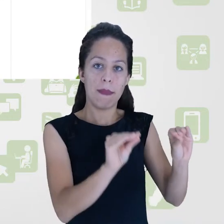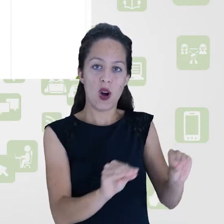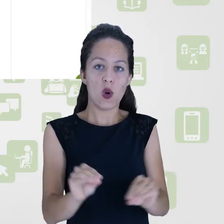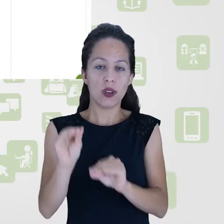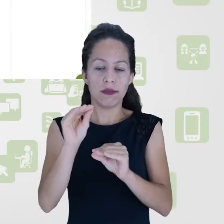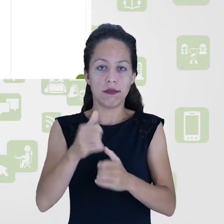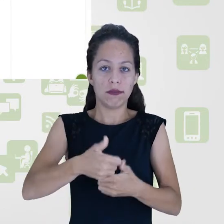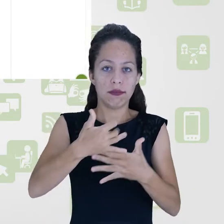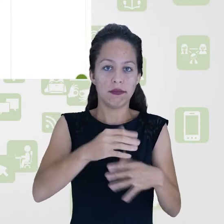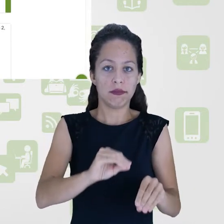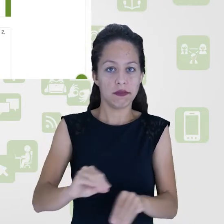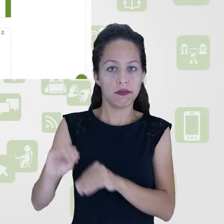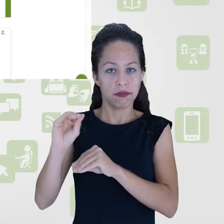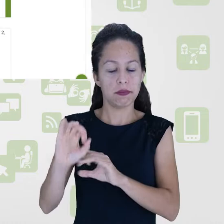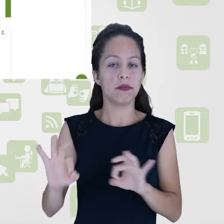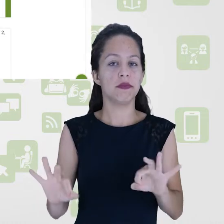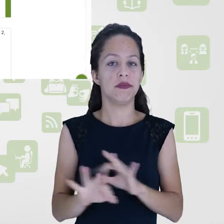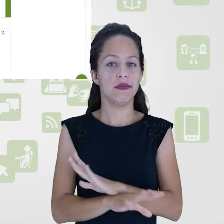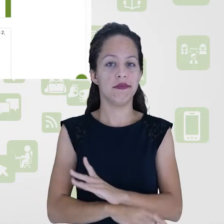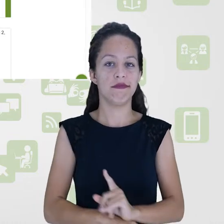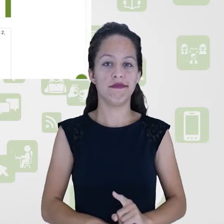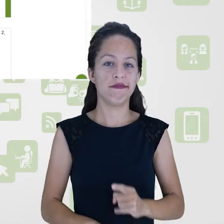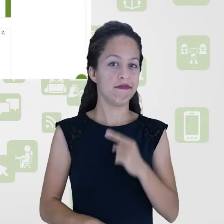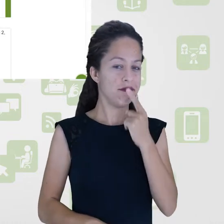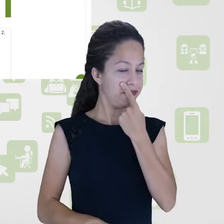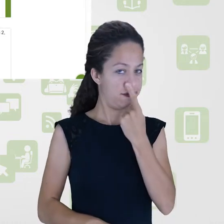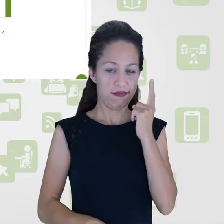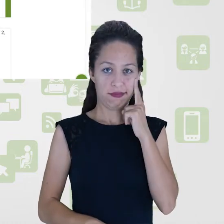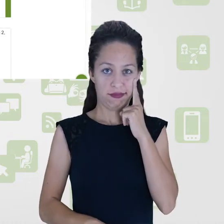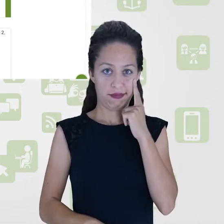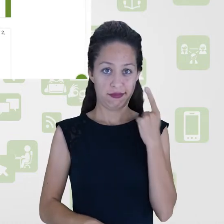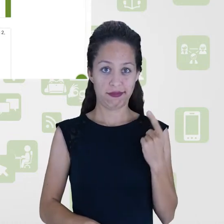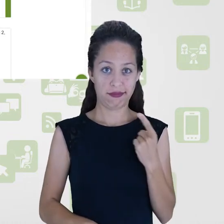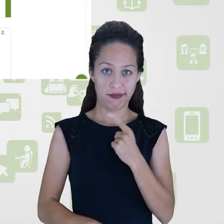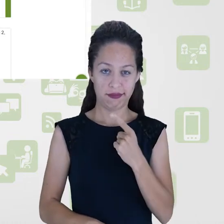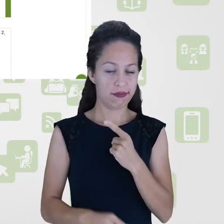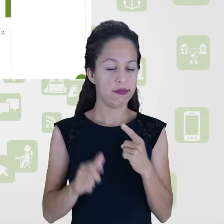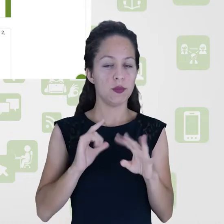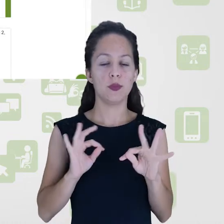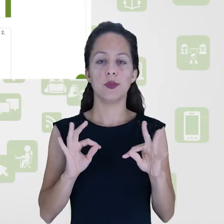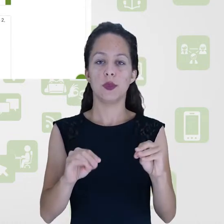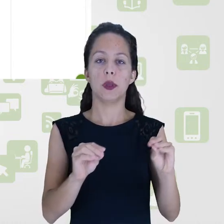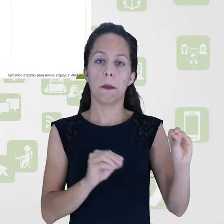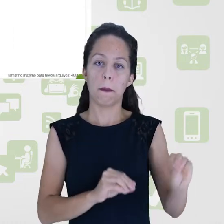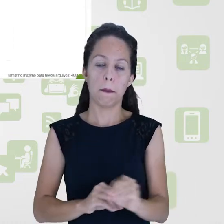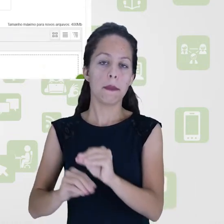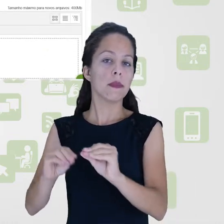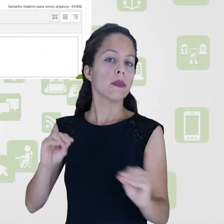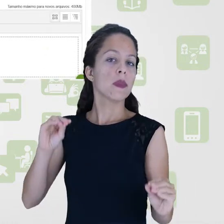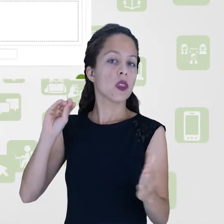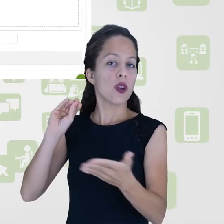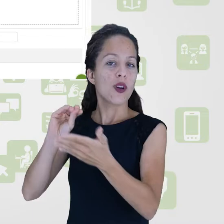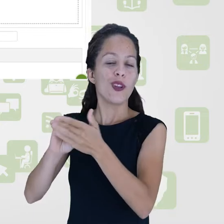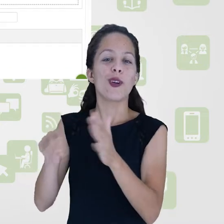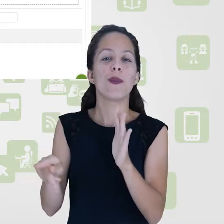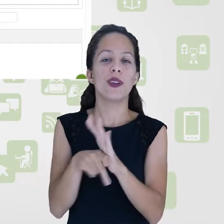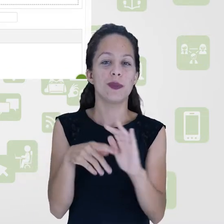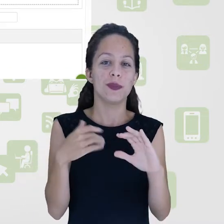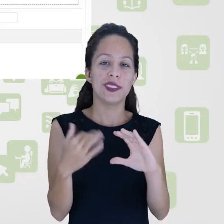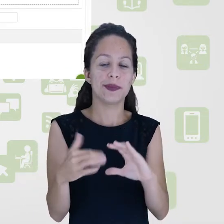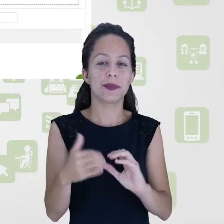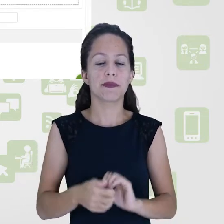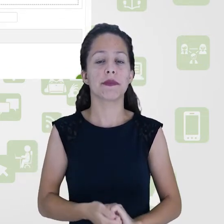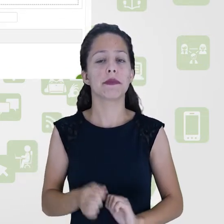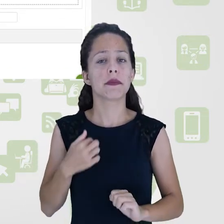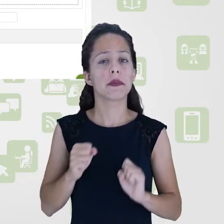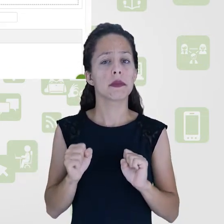selecionados, em adicionar. Pronto, todos os estudantes que eu filtrei aqui foram adicionados ao e-mail. E aí,